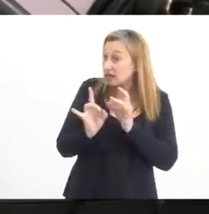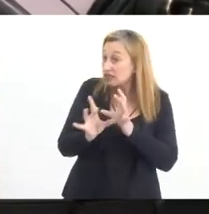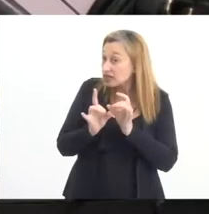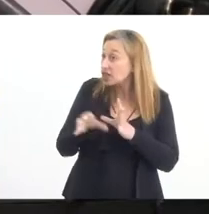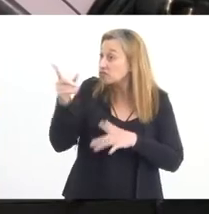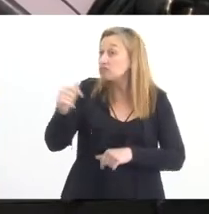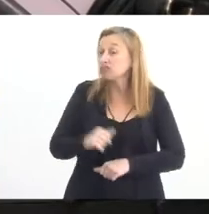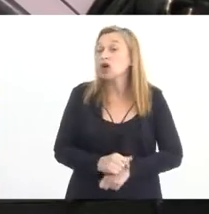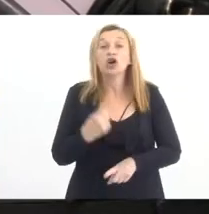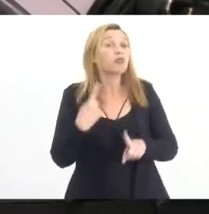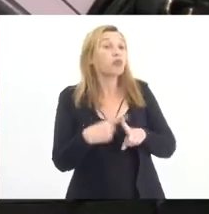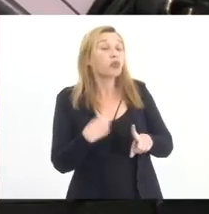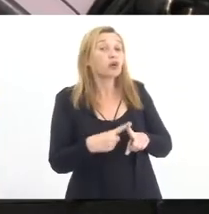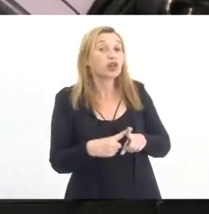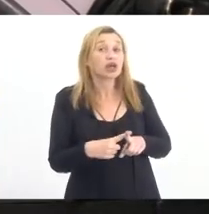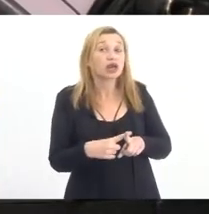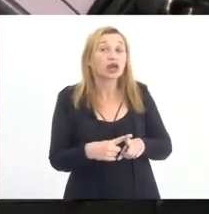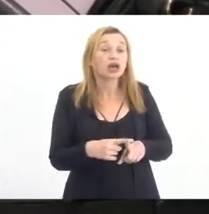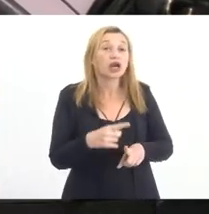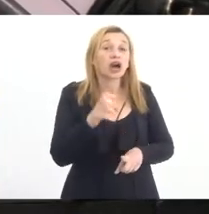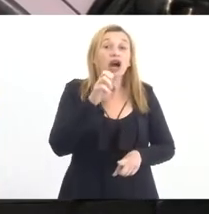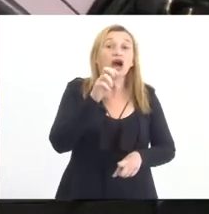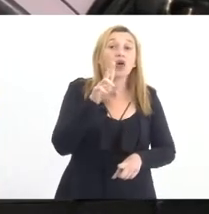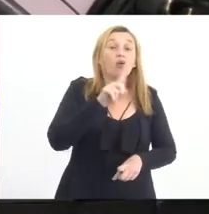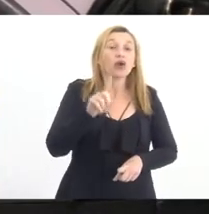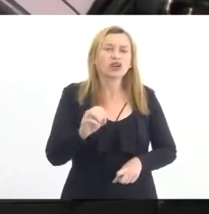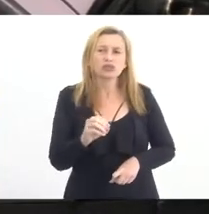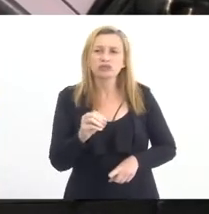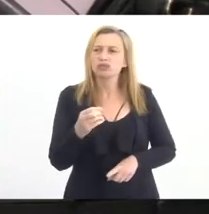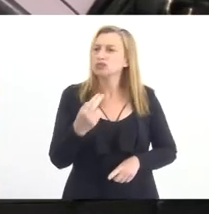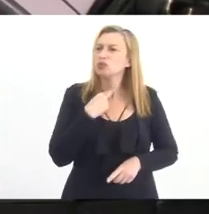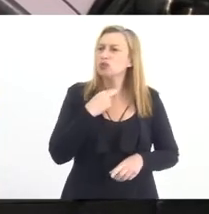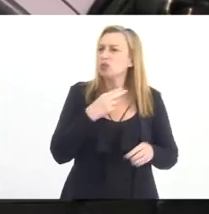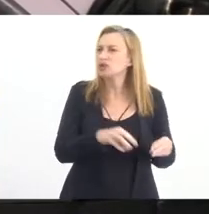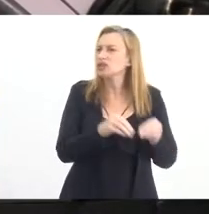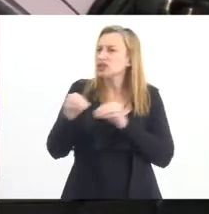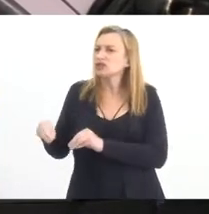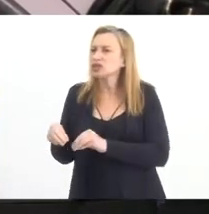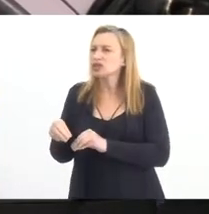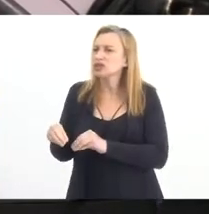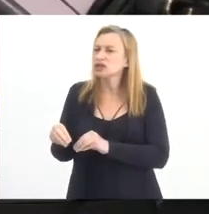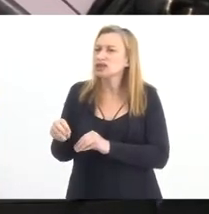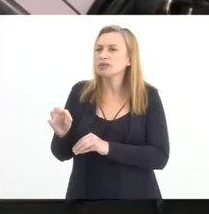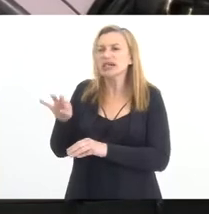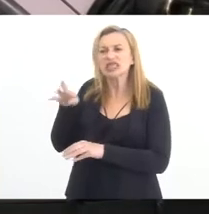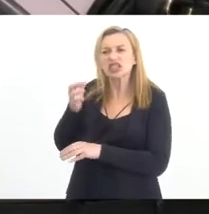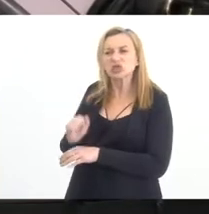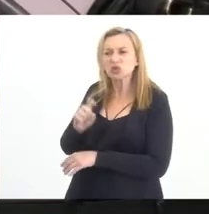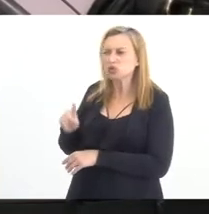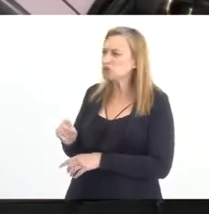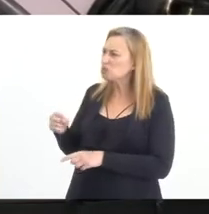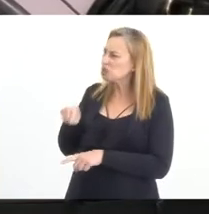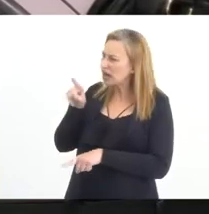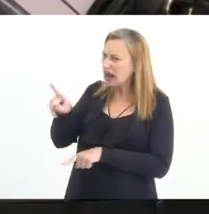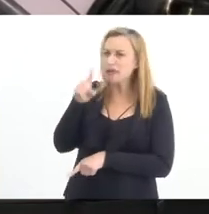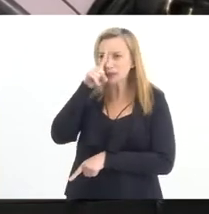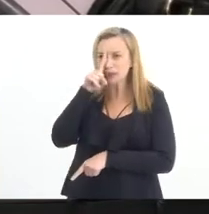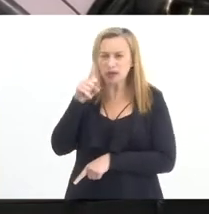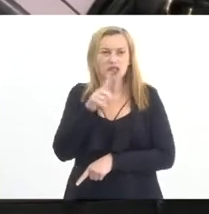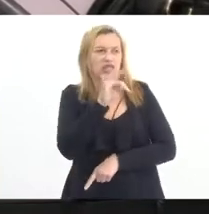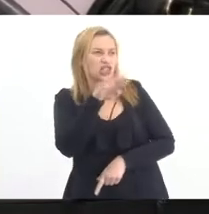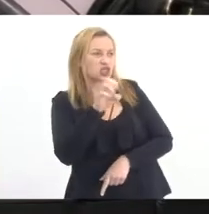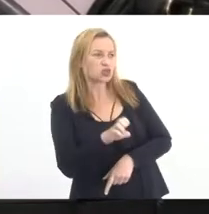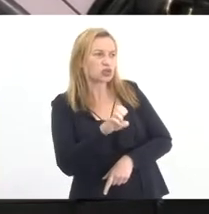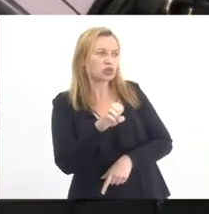que a UESO não pode ser transferida para Santa Cruz porque é perigoso? Então, a população que convive na Zona Oeste, convive com o quê? Só